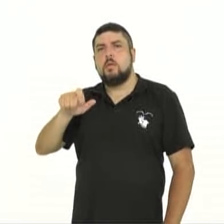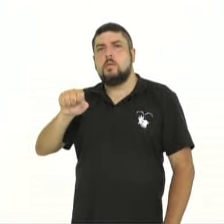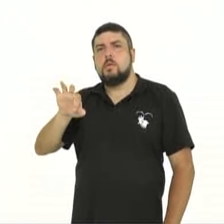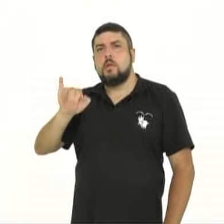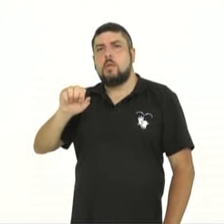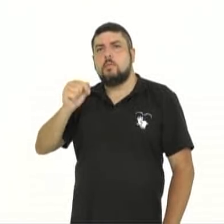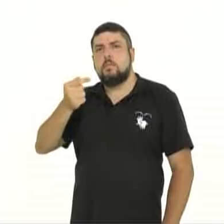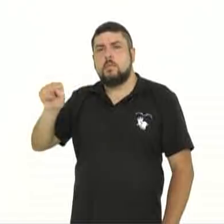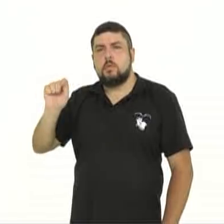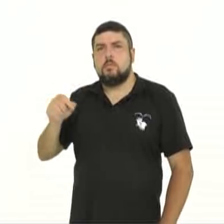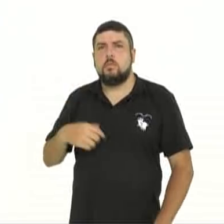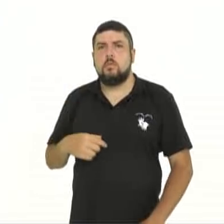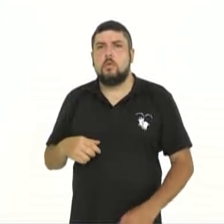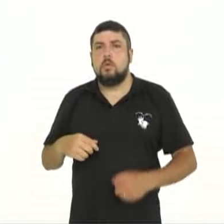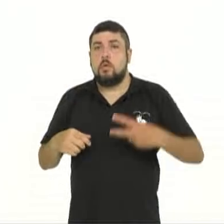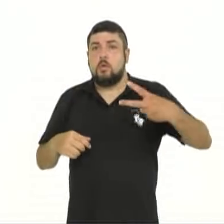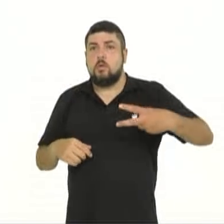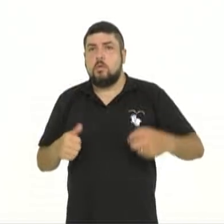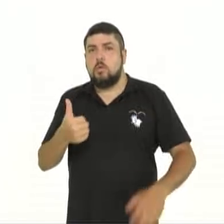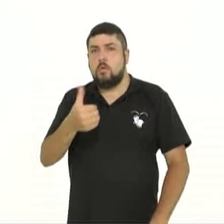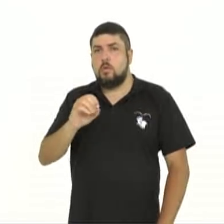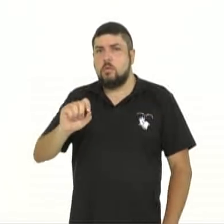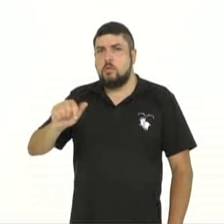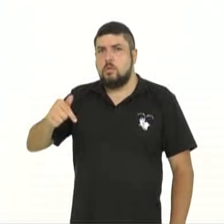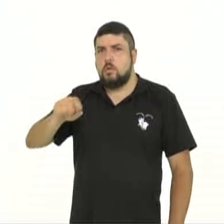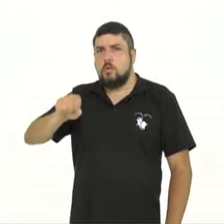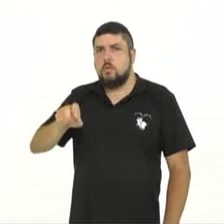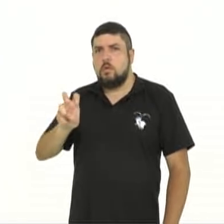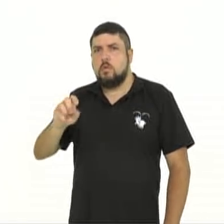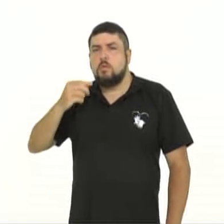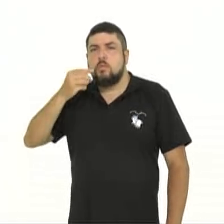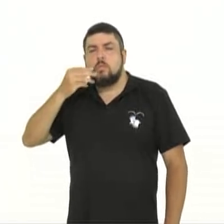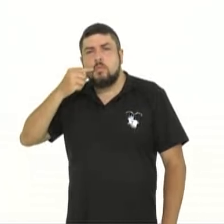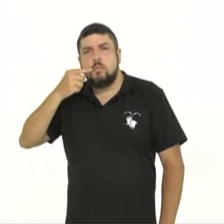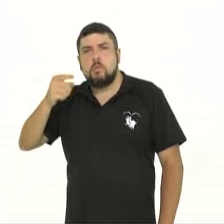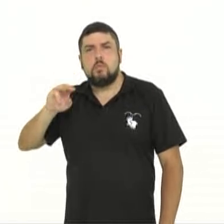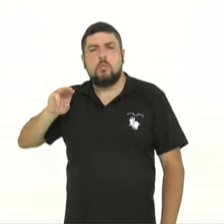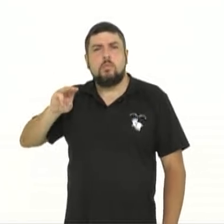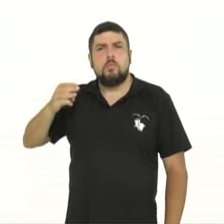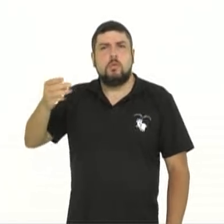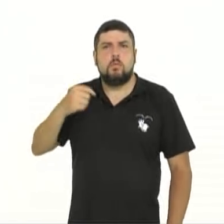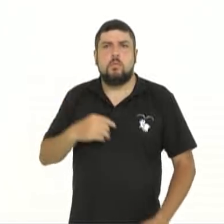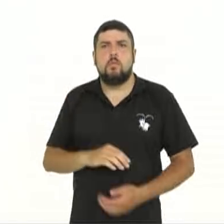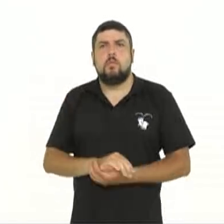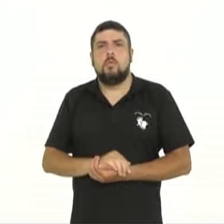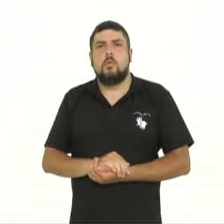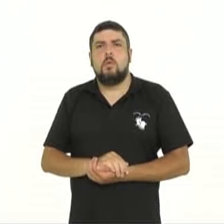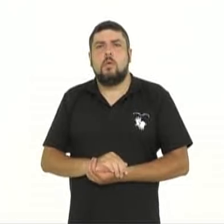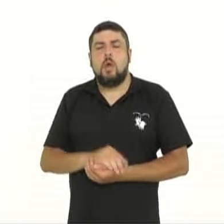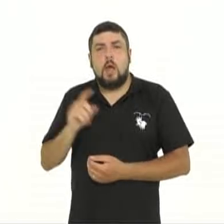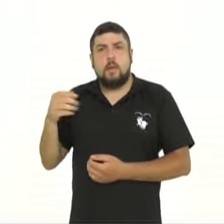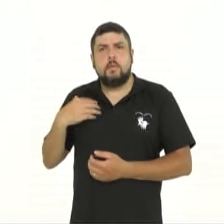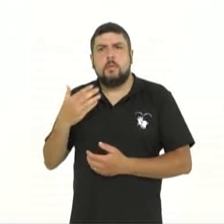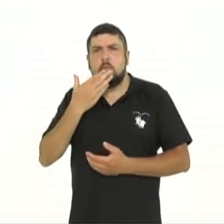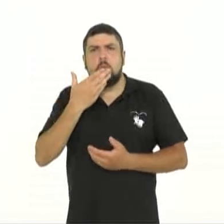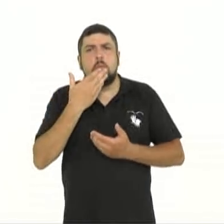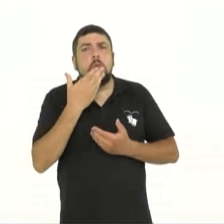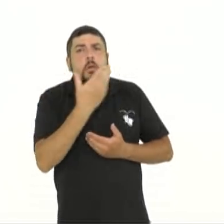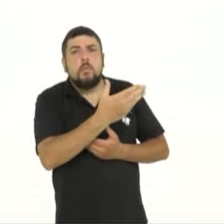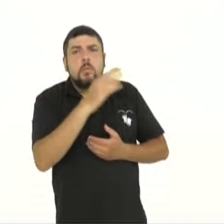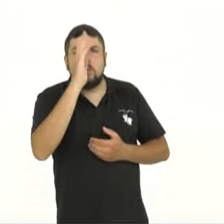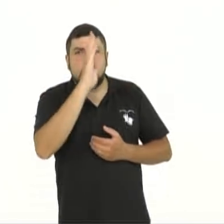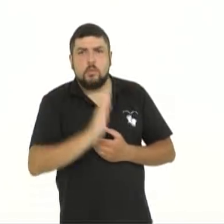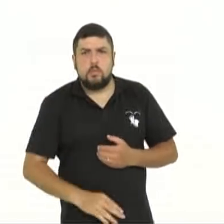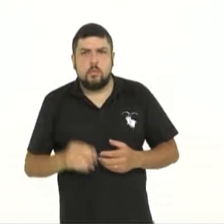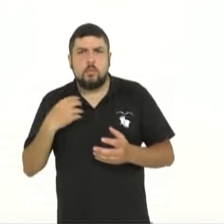com 107,5 mil solicitações. Apesar do aumento considerável de pedidos de refúgio ao Brasil,